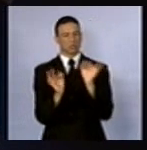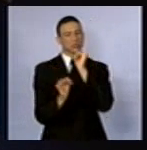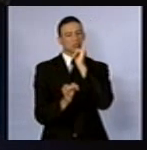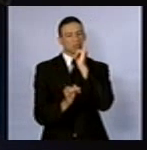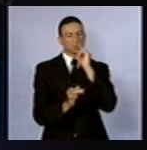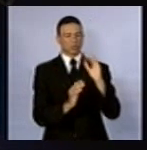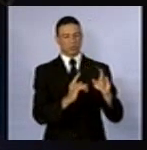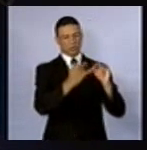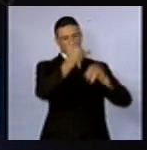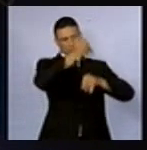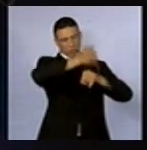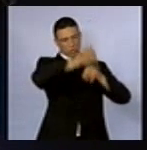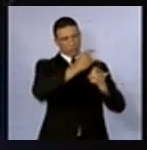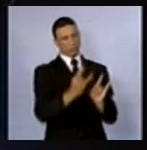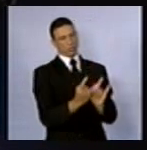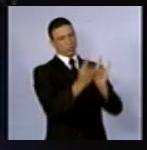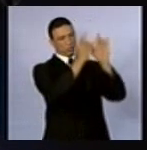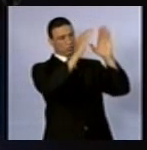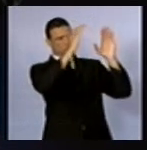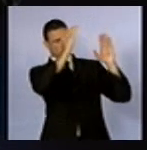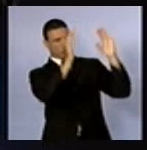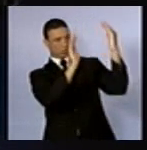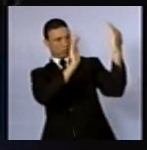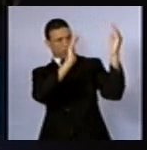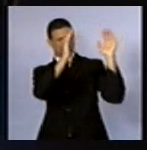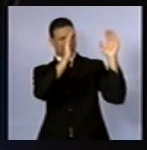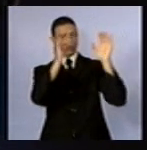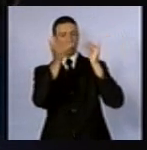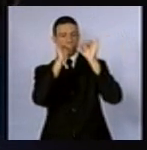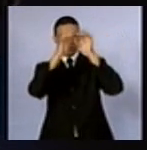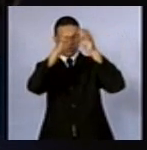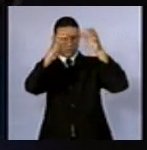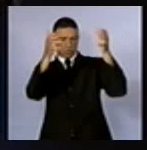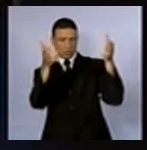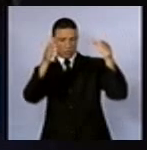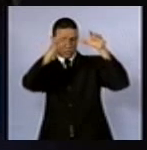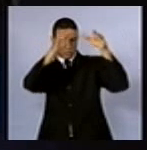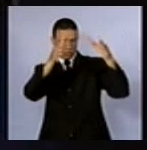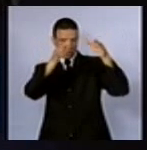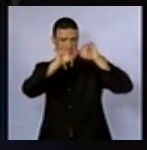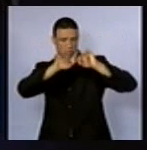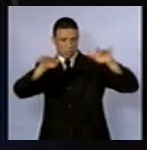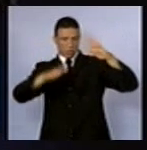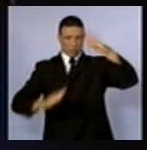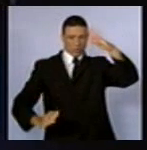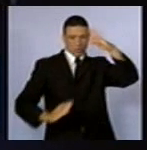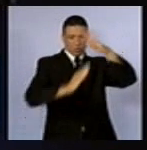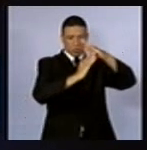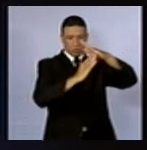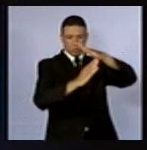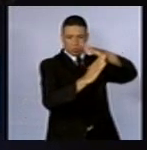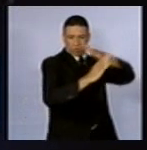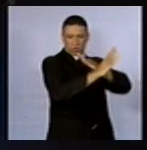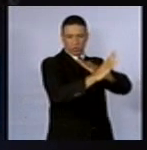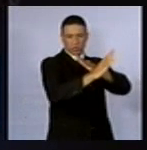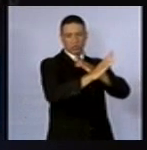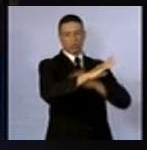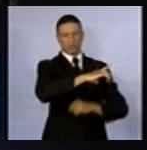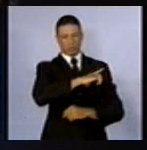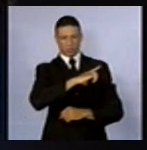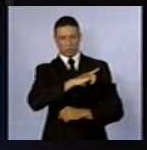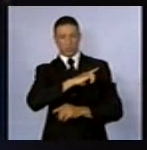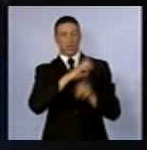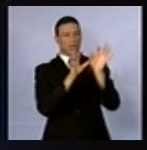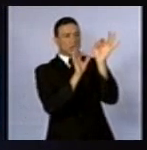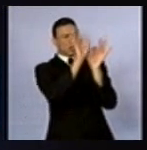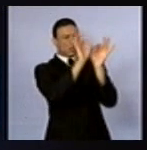transformador de uma substação que tinha um campo e magnético maior do que aquele limite permitido e uma simples isolamento